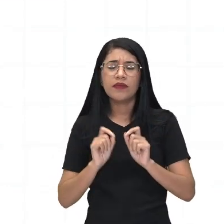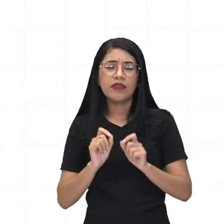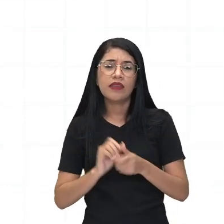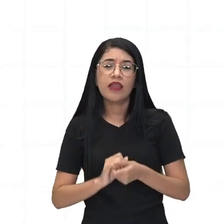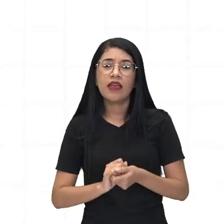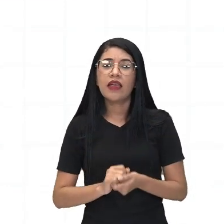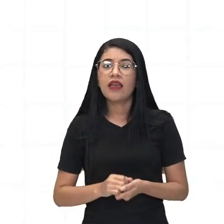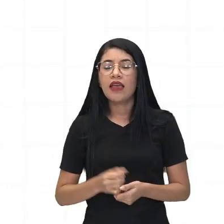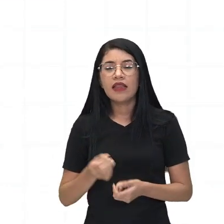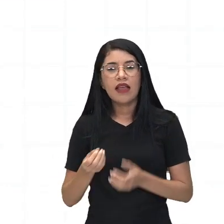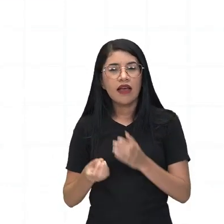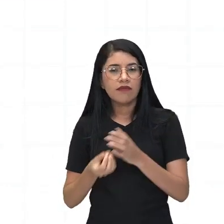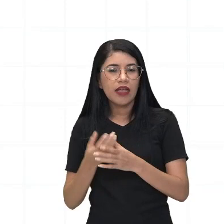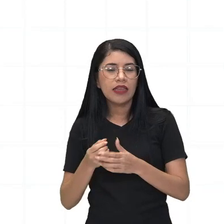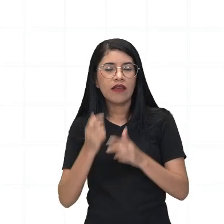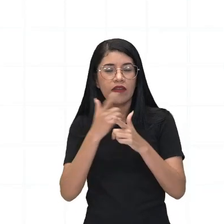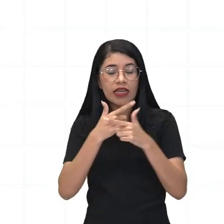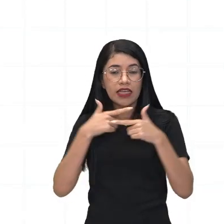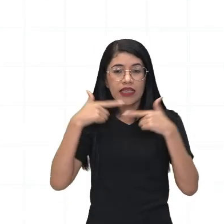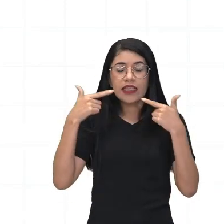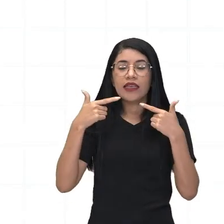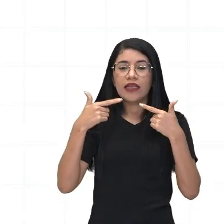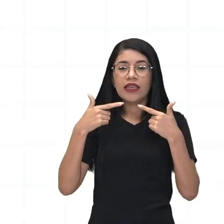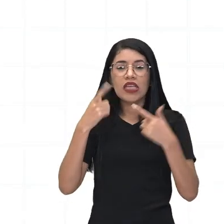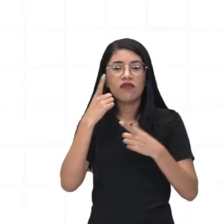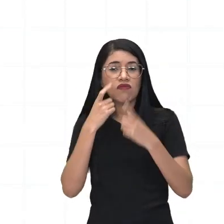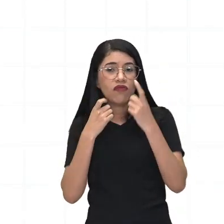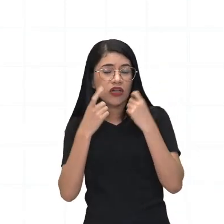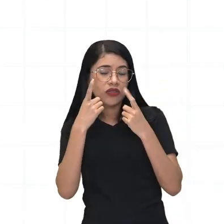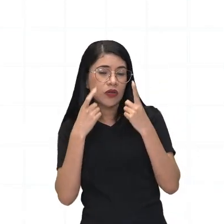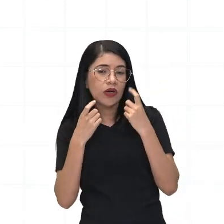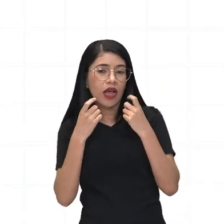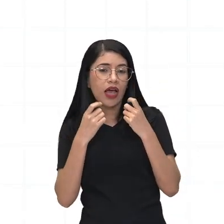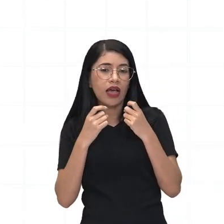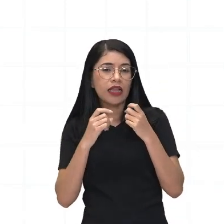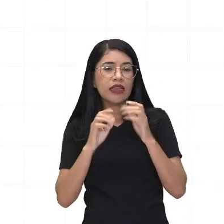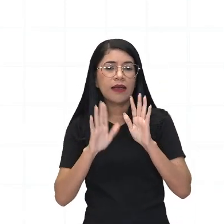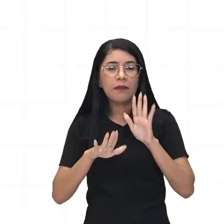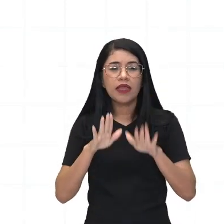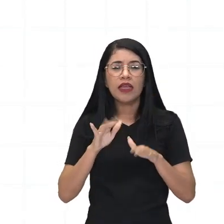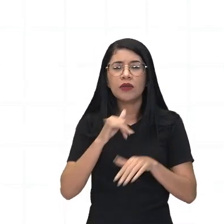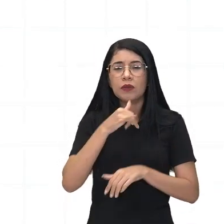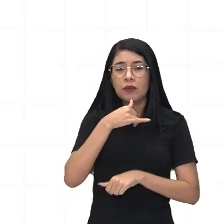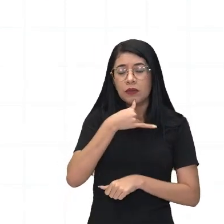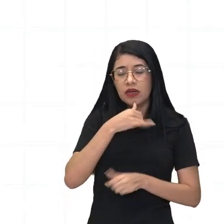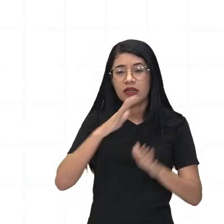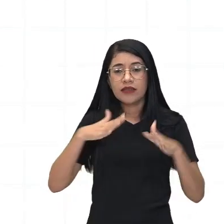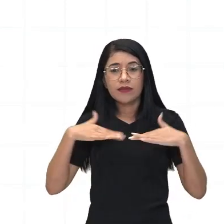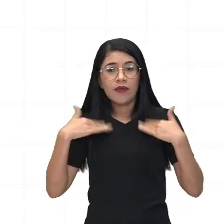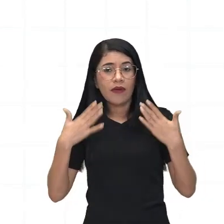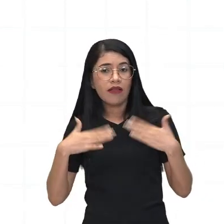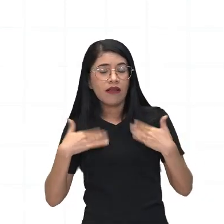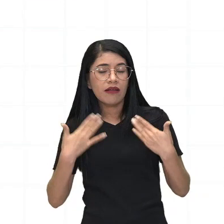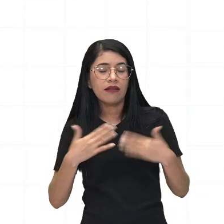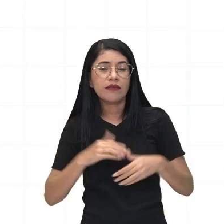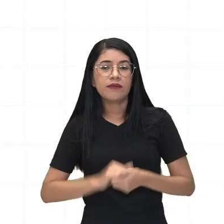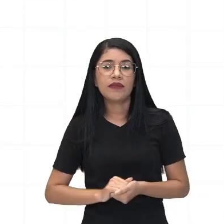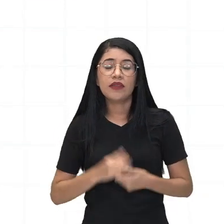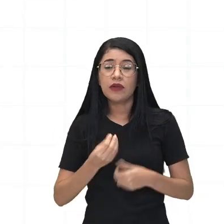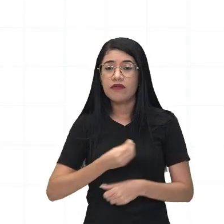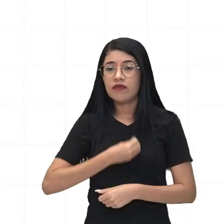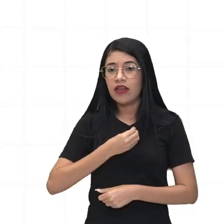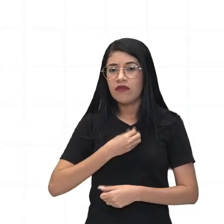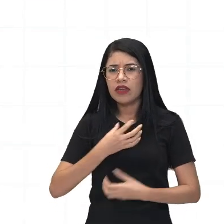quer construir, né? Que vai rir o riso e derramar o pranto ao seu pesar ou seu contentamento, ou seja, então ele vai viver